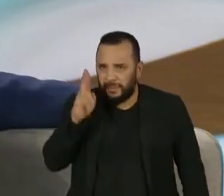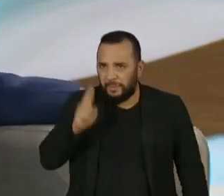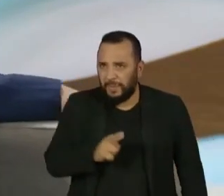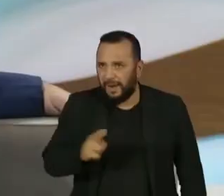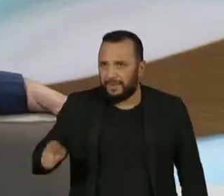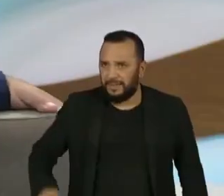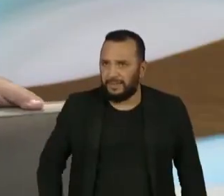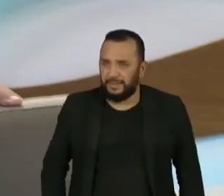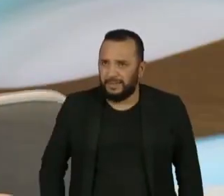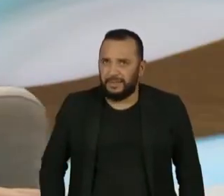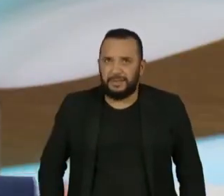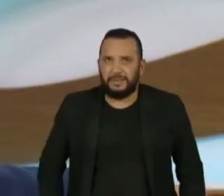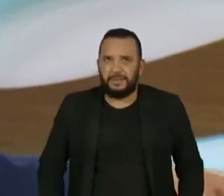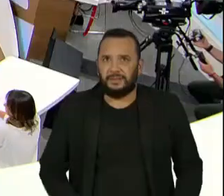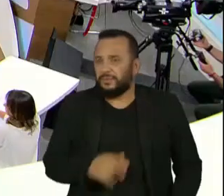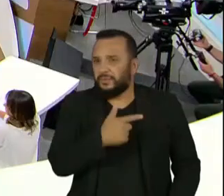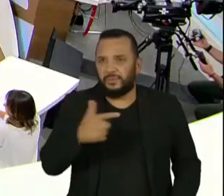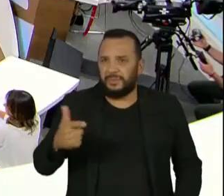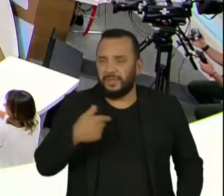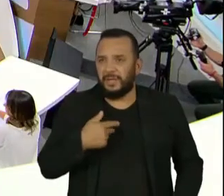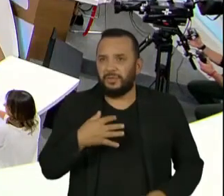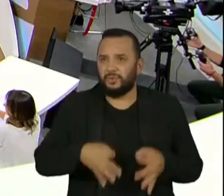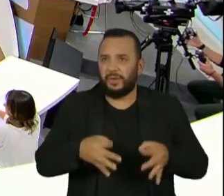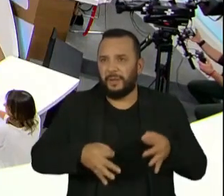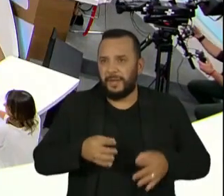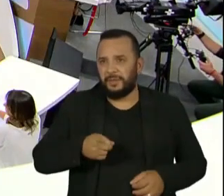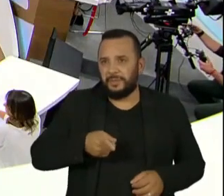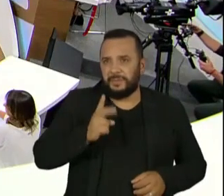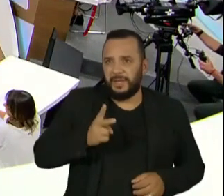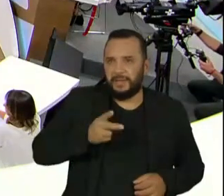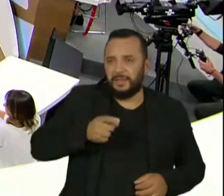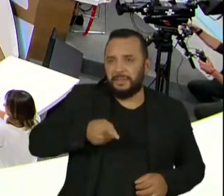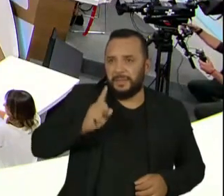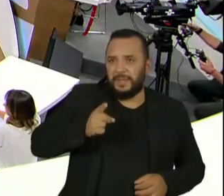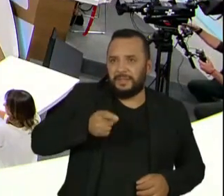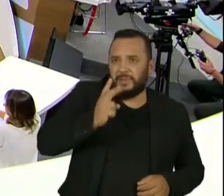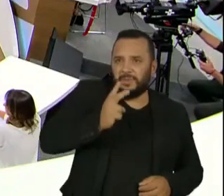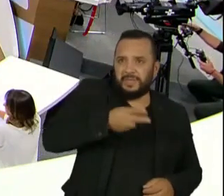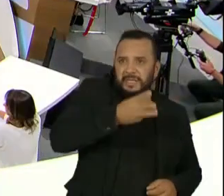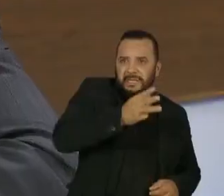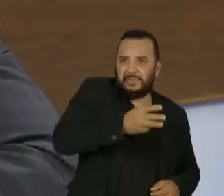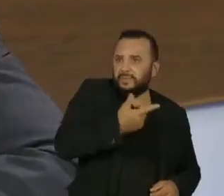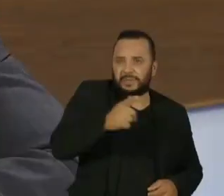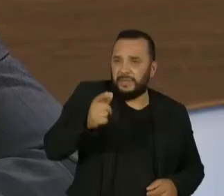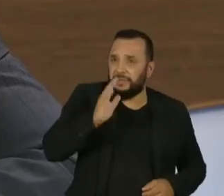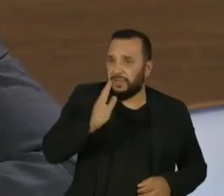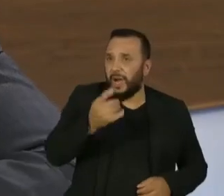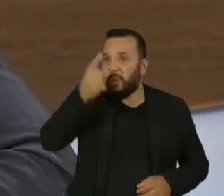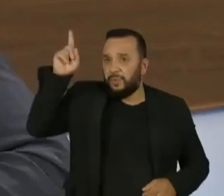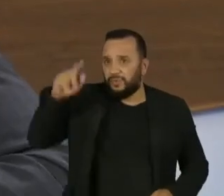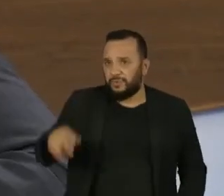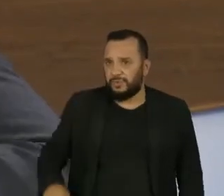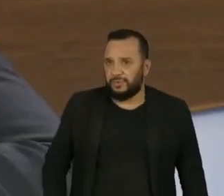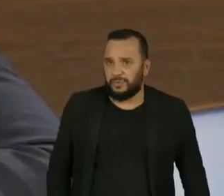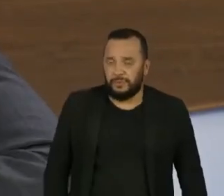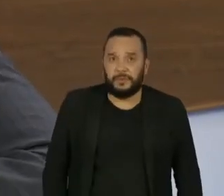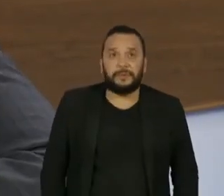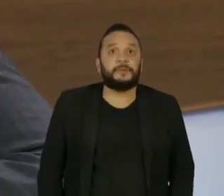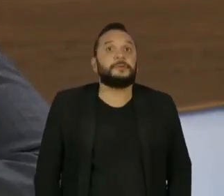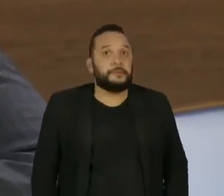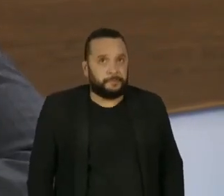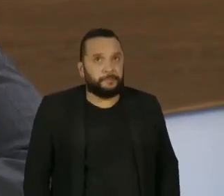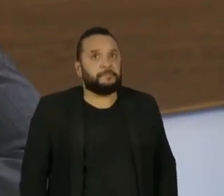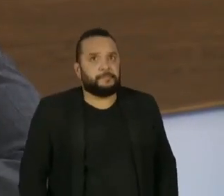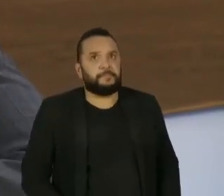Senador, pessoas que não têm prerrogativa de foro? Senador, o governo Lula, apesar de toda a filosofia de gastos do presidente, que muitas vezes